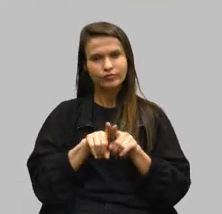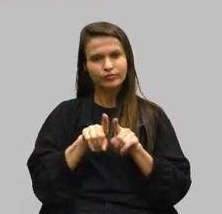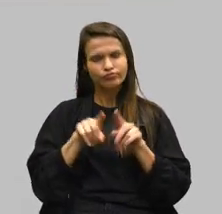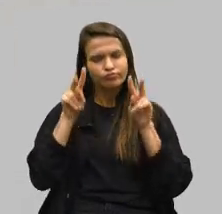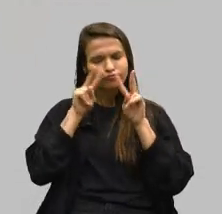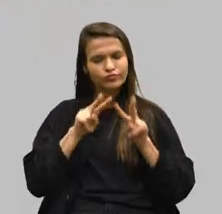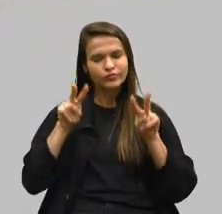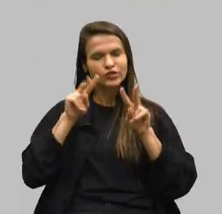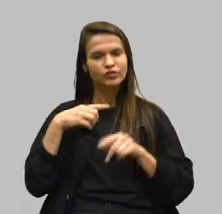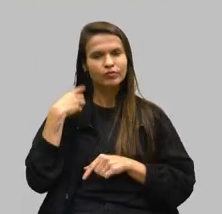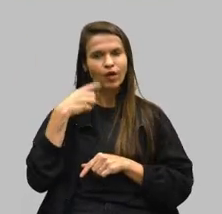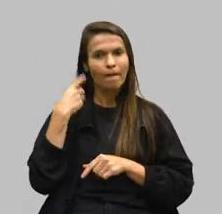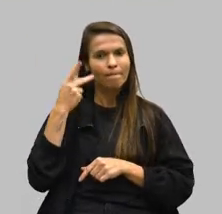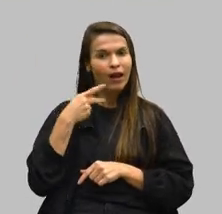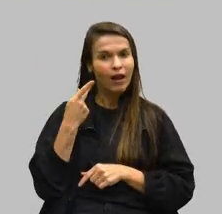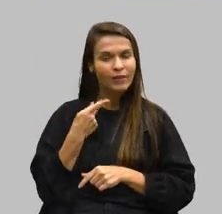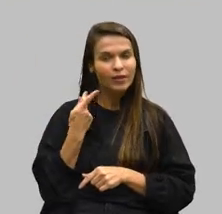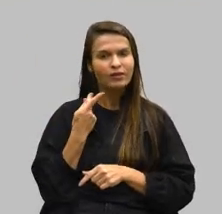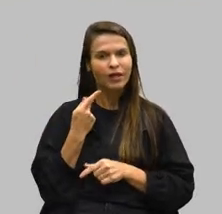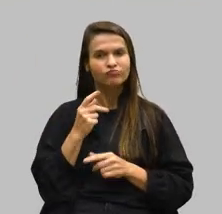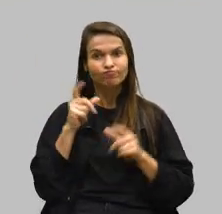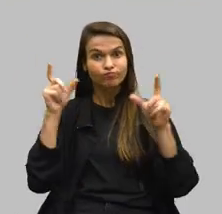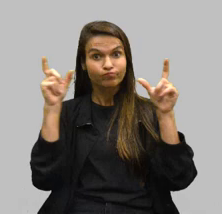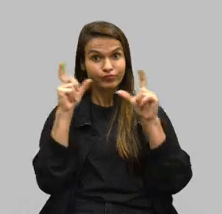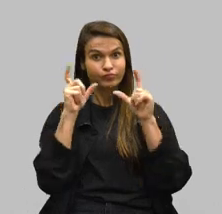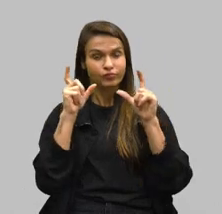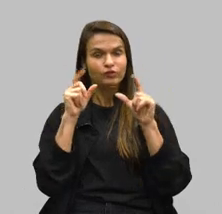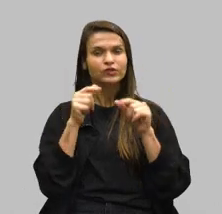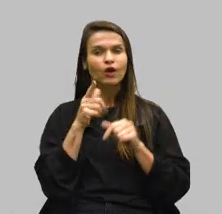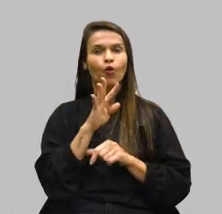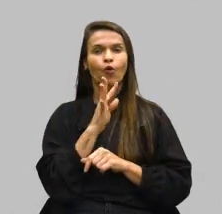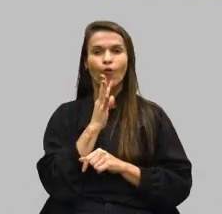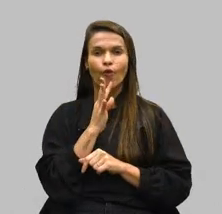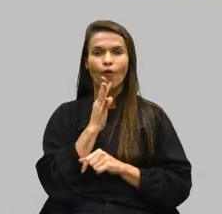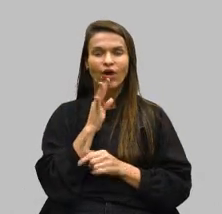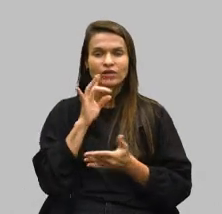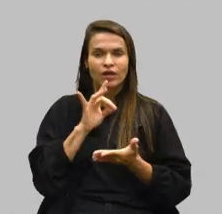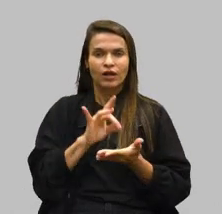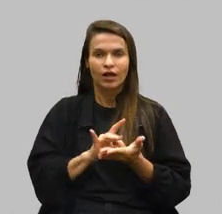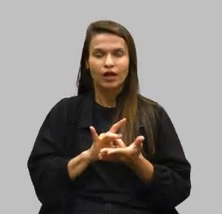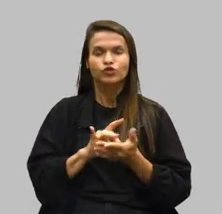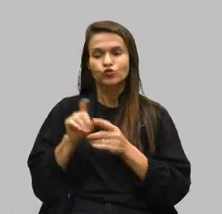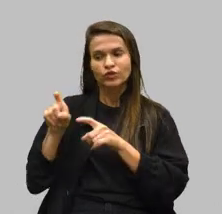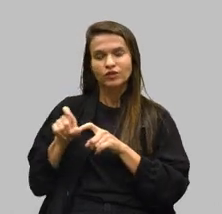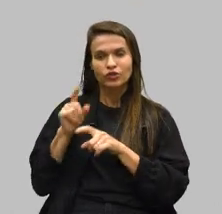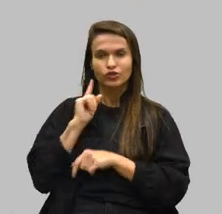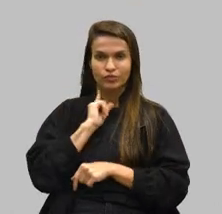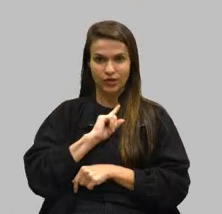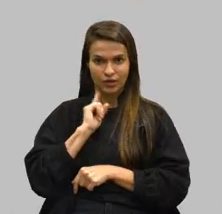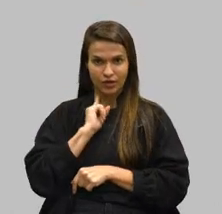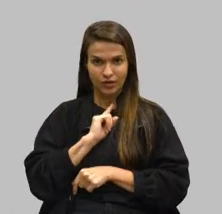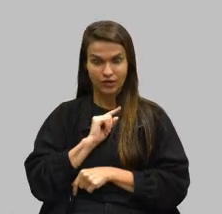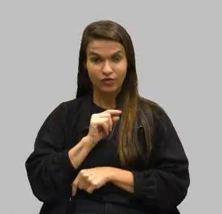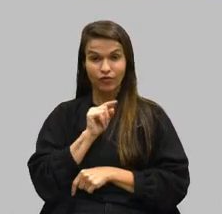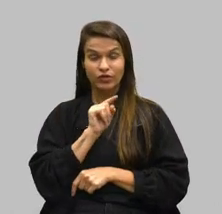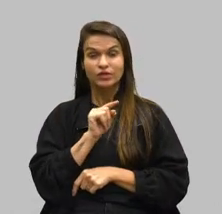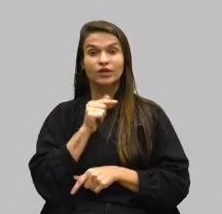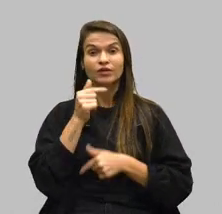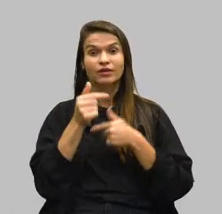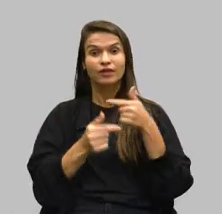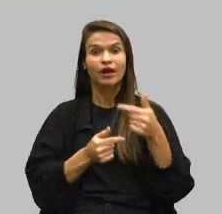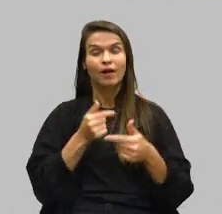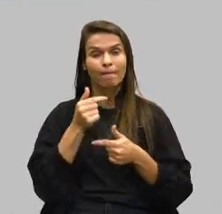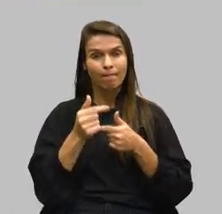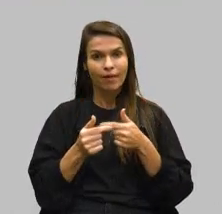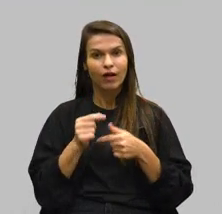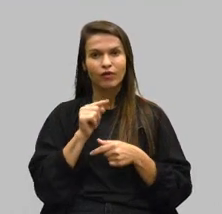de deputada parlamentar tão ativa Você conhece a realidade do interior de Minas Gerais E você trabalha